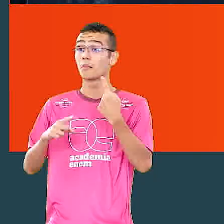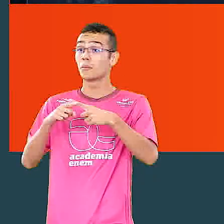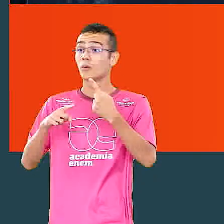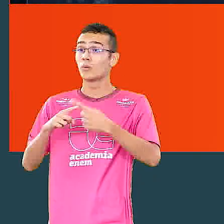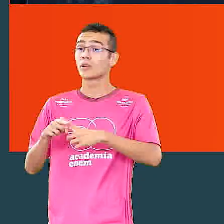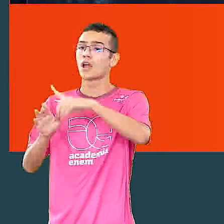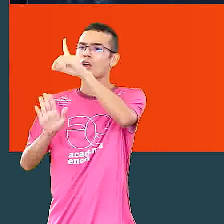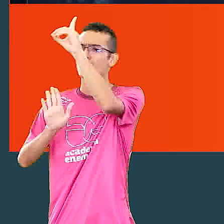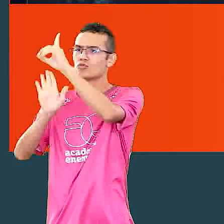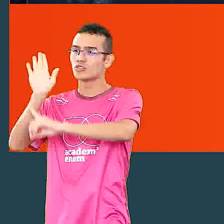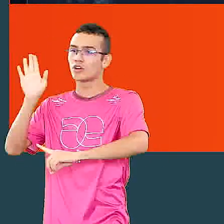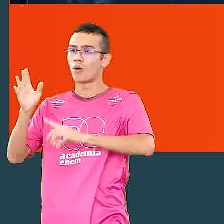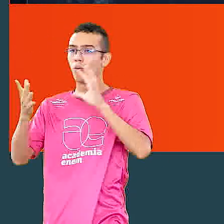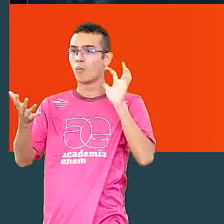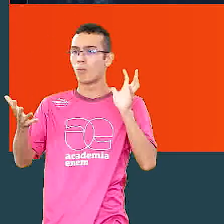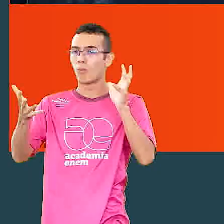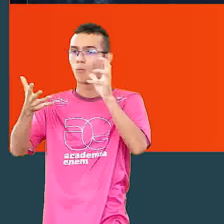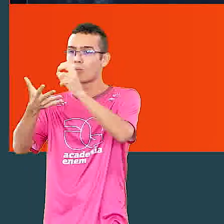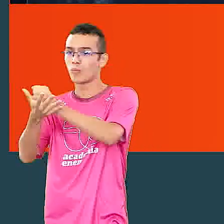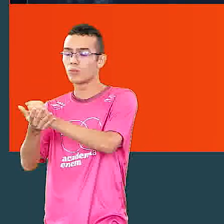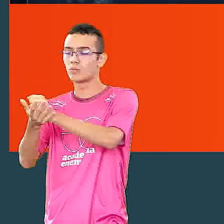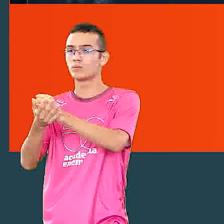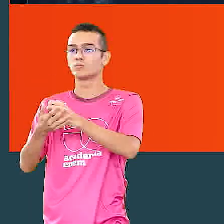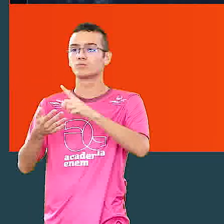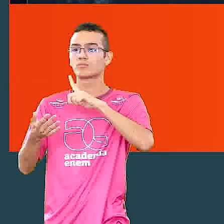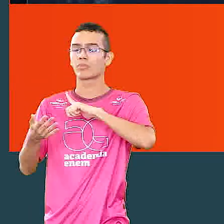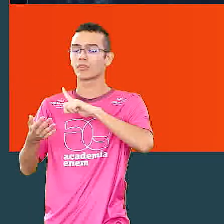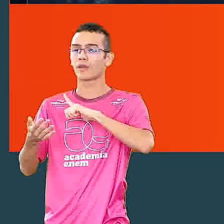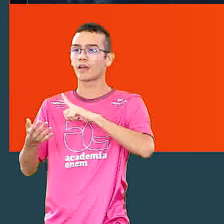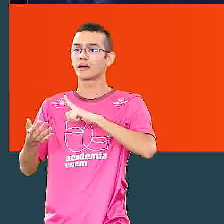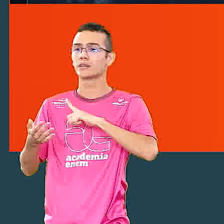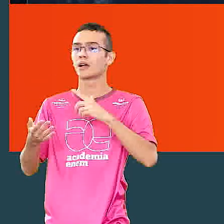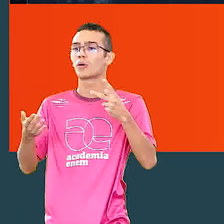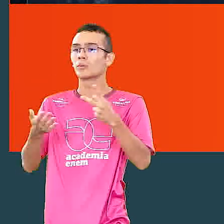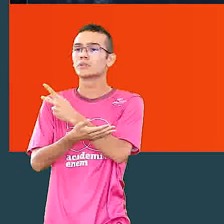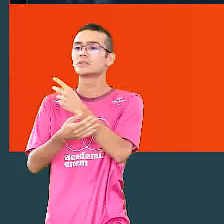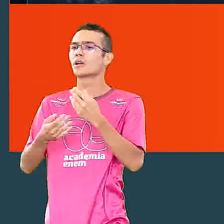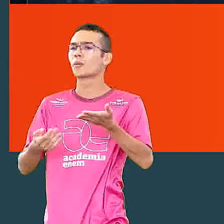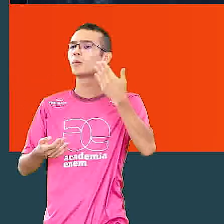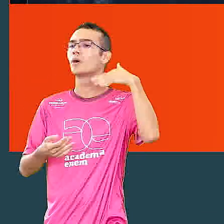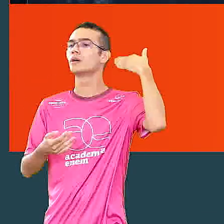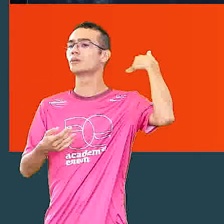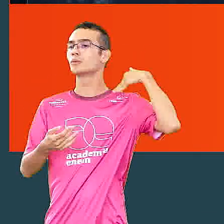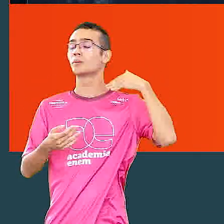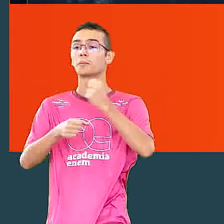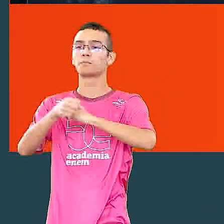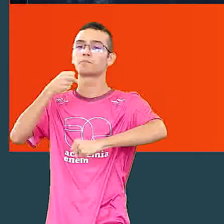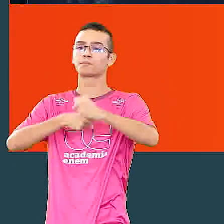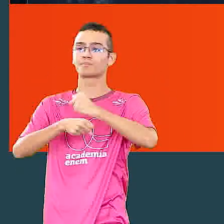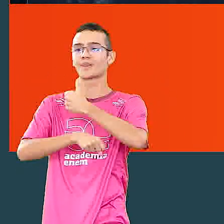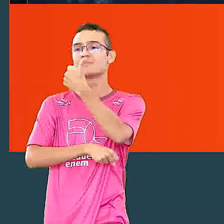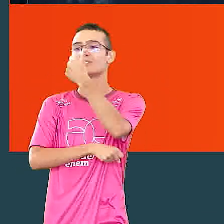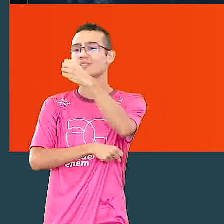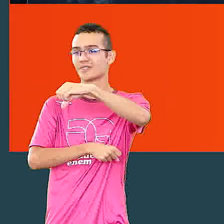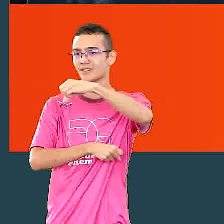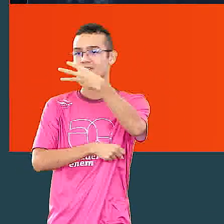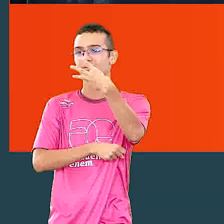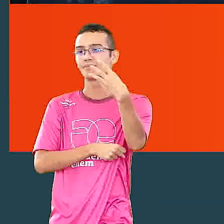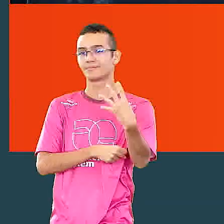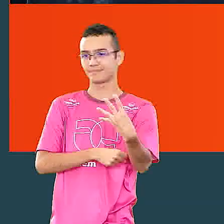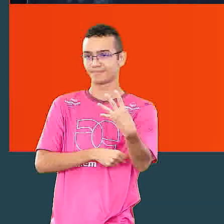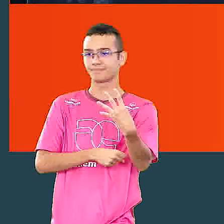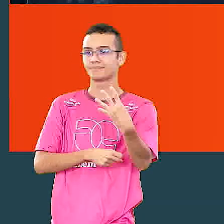que eu tenho hoje foram constituídos nesse período. Inclusive uma coisa que a negada adora fazer